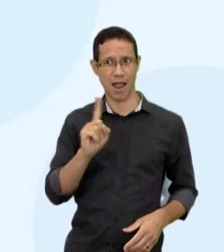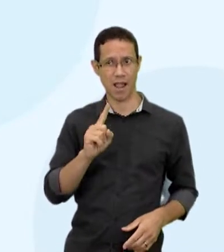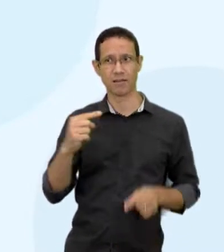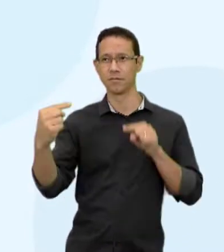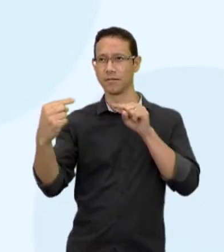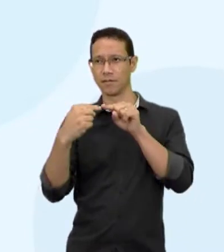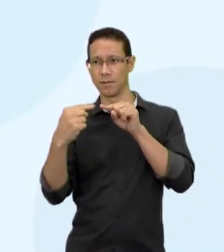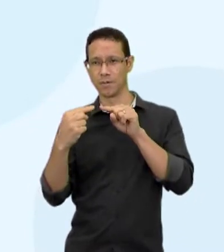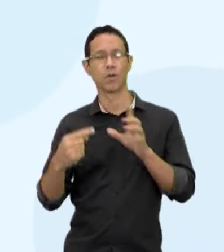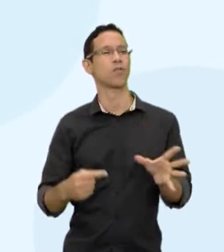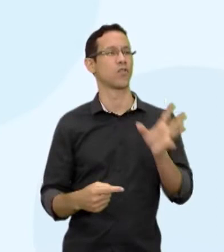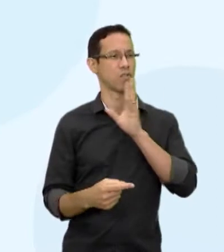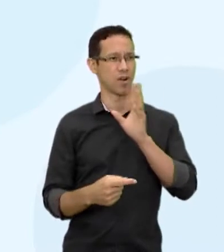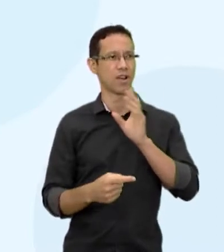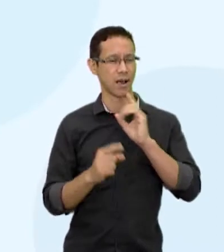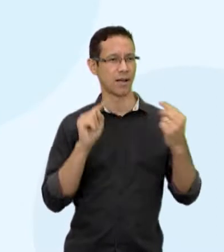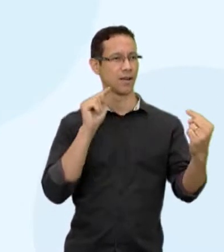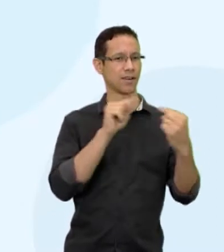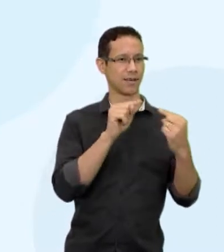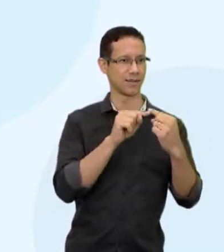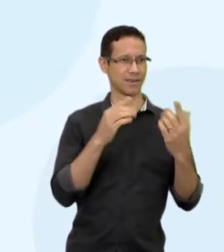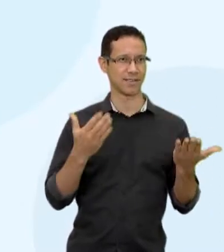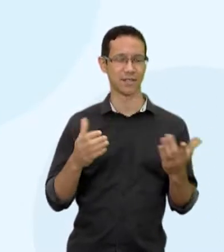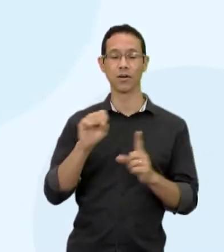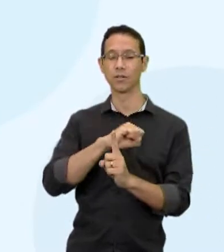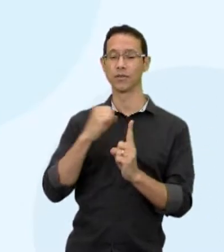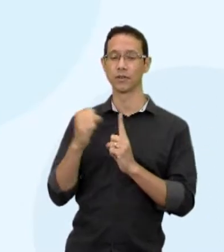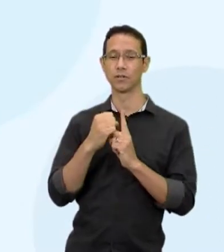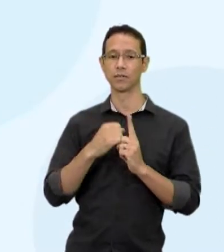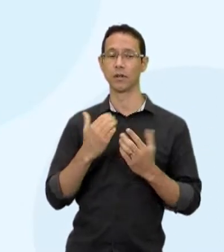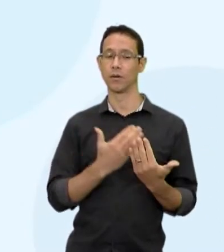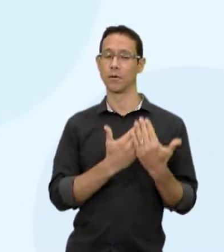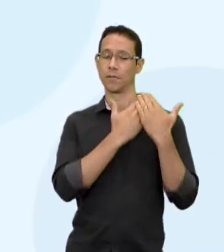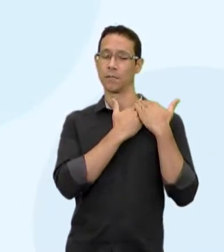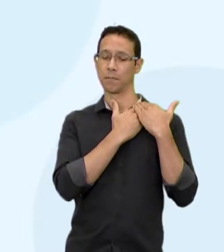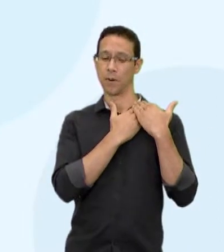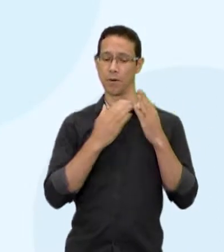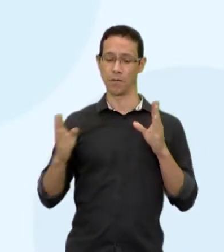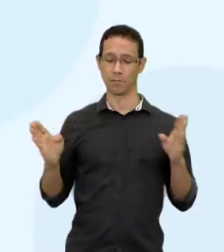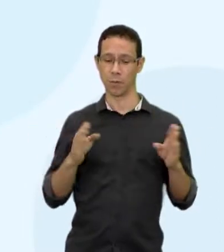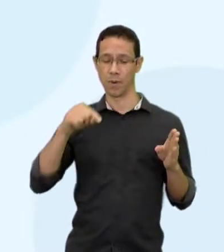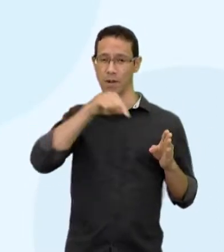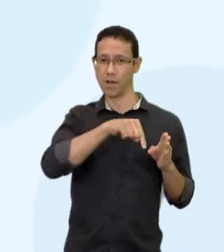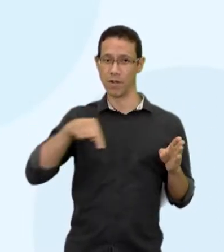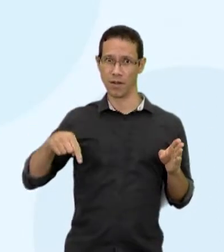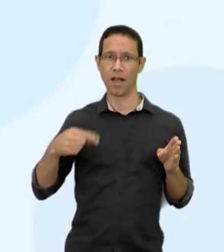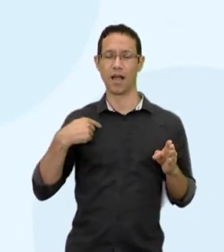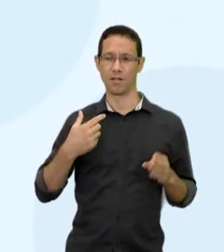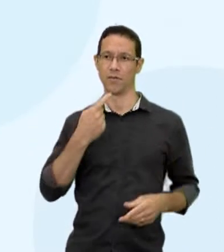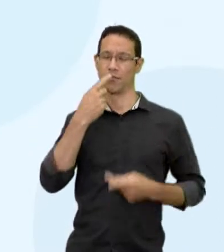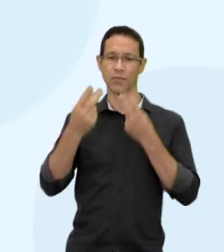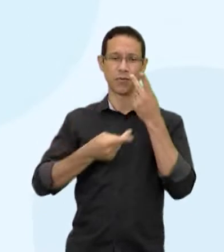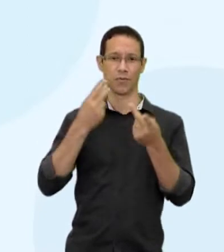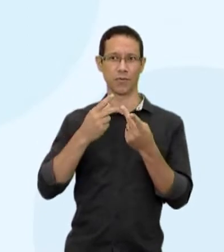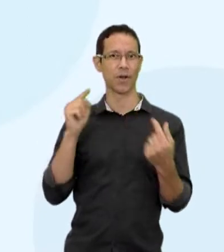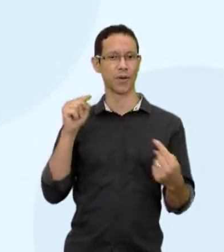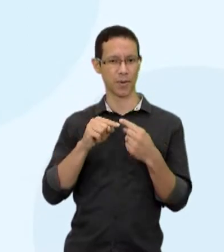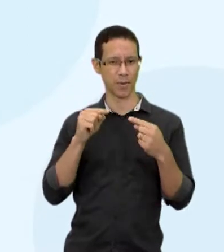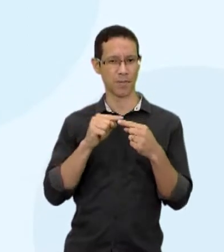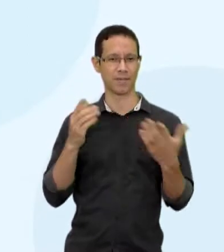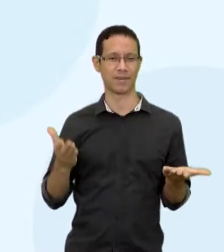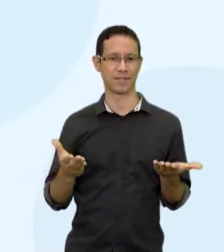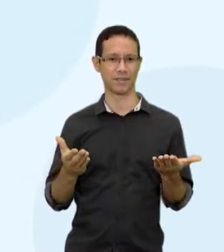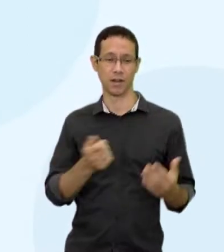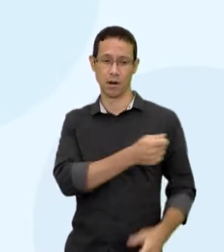conforme o papel social que está exercendo naquele momento. Ó, importante isso daqui. Aluno ou